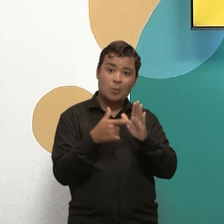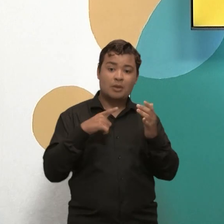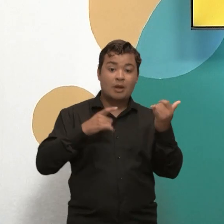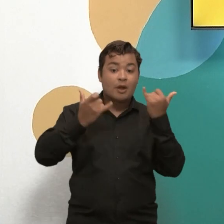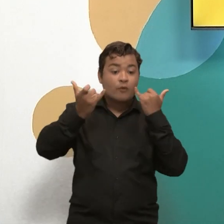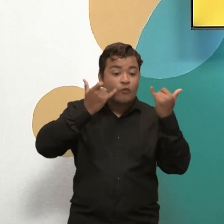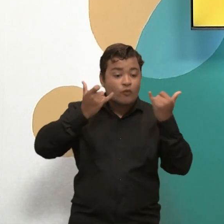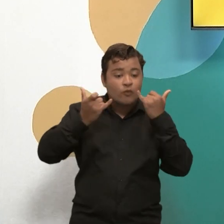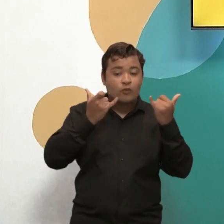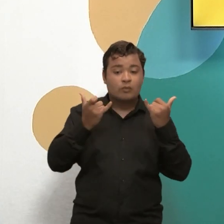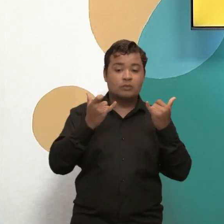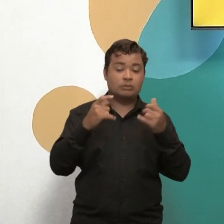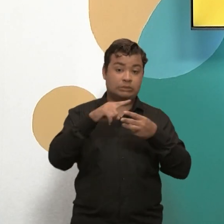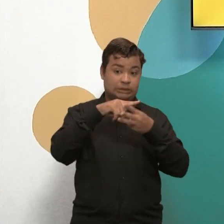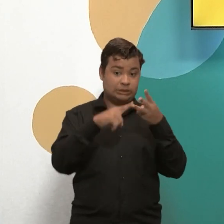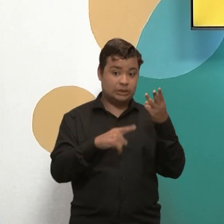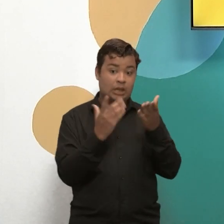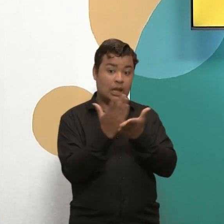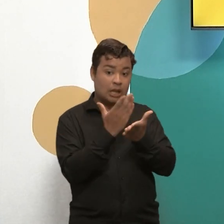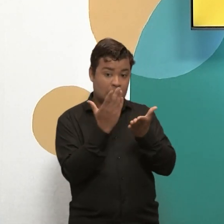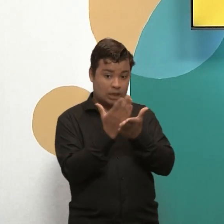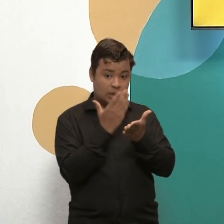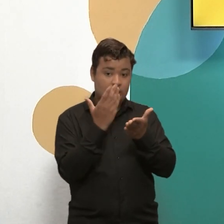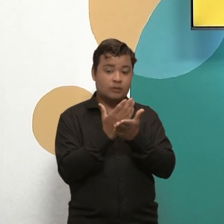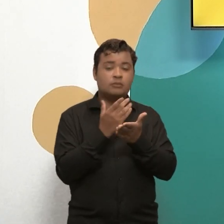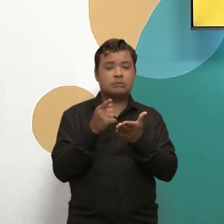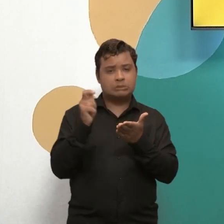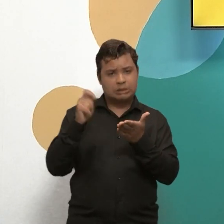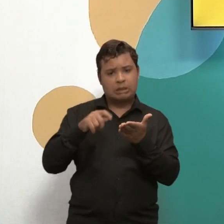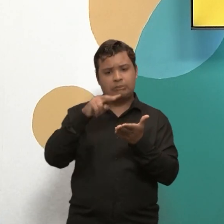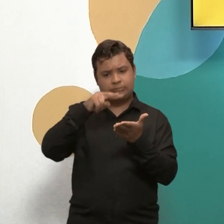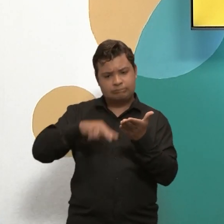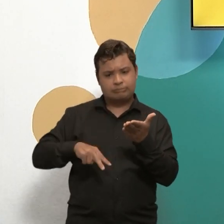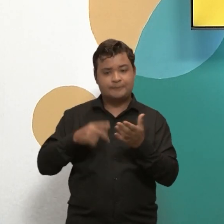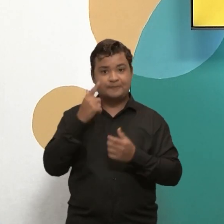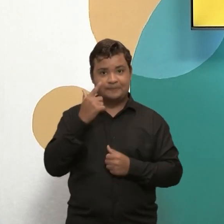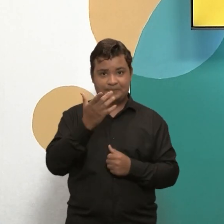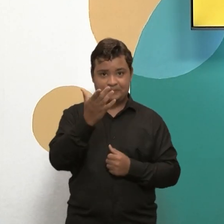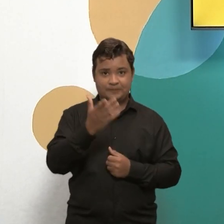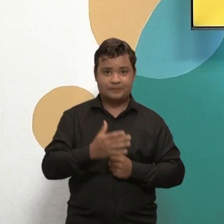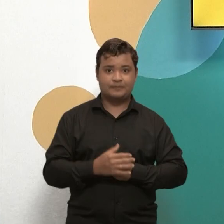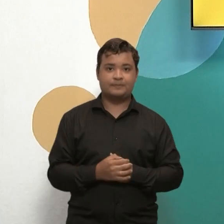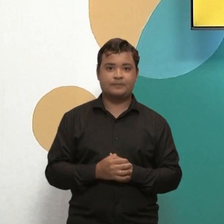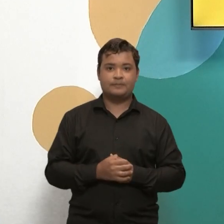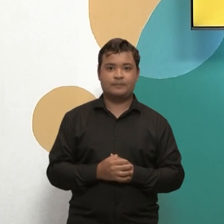informações sobre 3 livros que estão disponíveis para leitura.